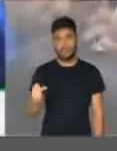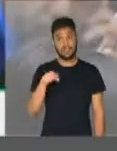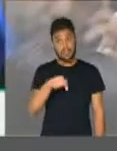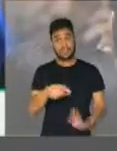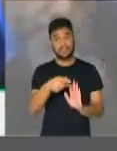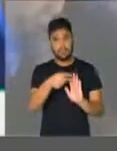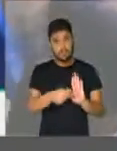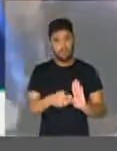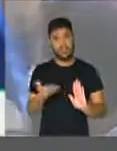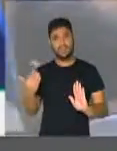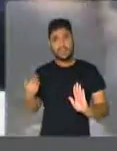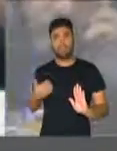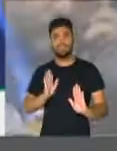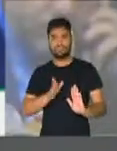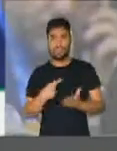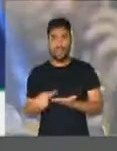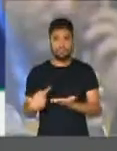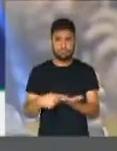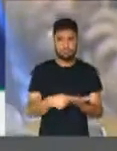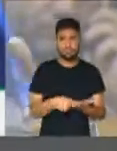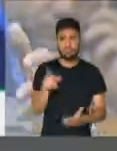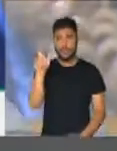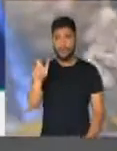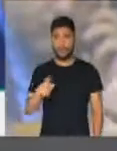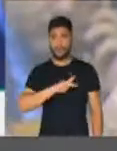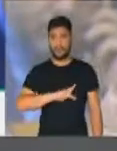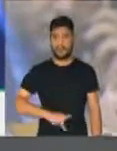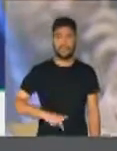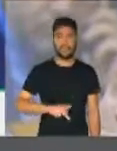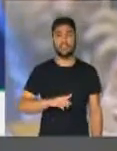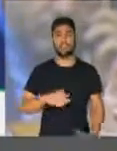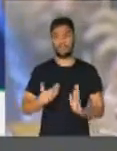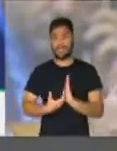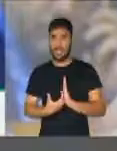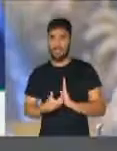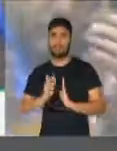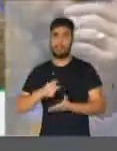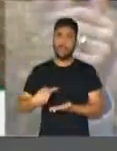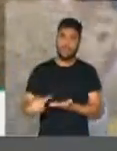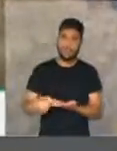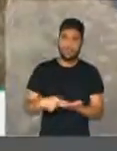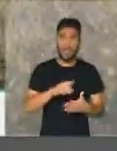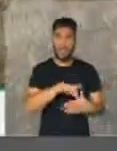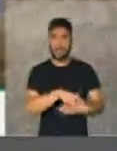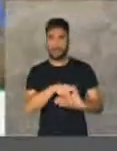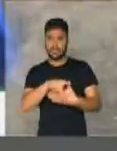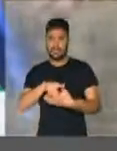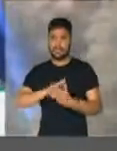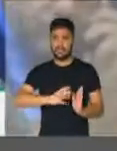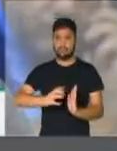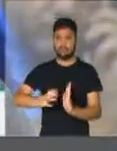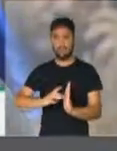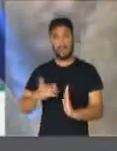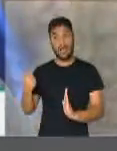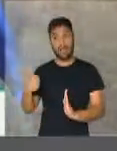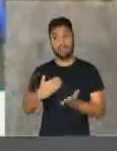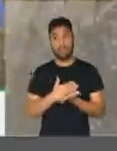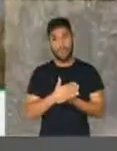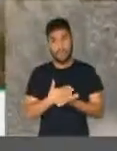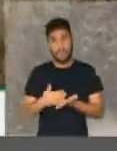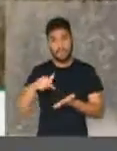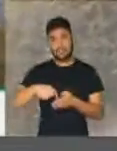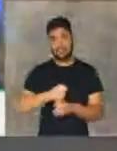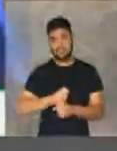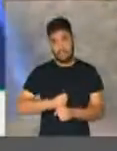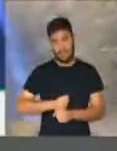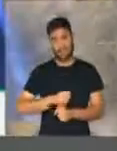foi objeto de negociação com o Rodrigo Maia e com todos nós, todos os líderes, no início do ano passado, aliás, no